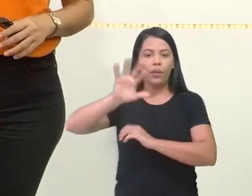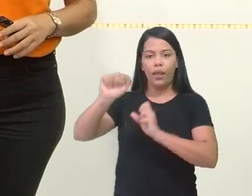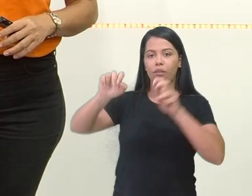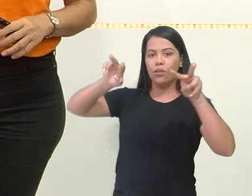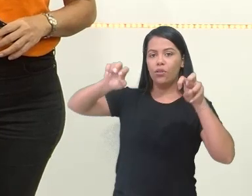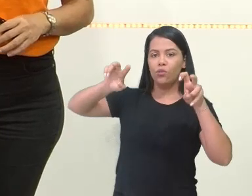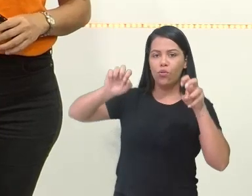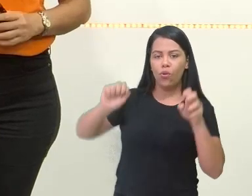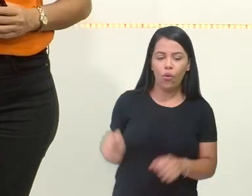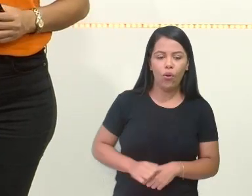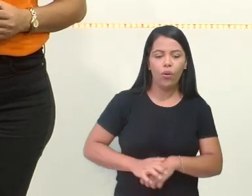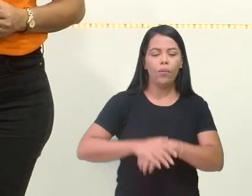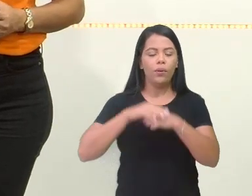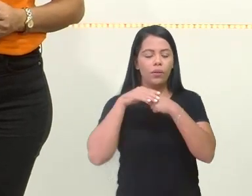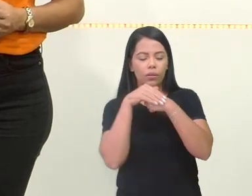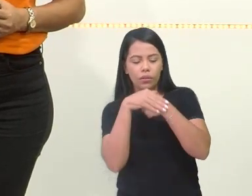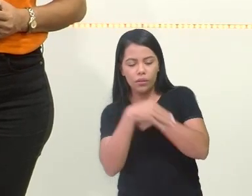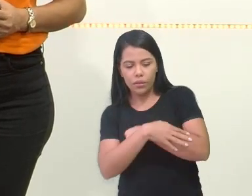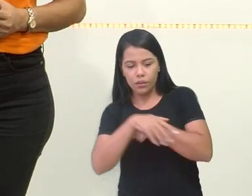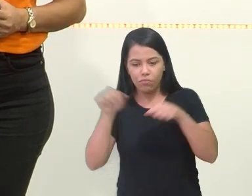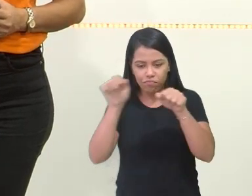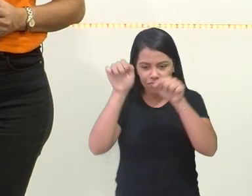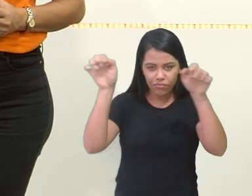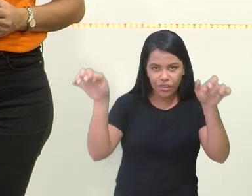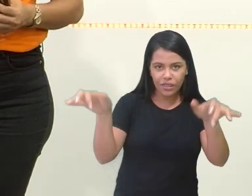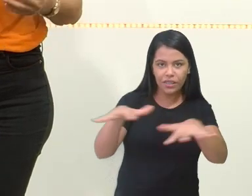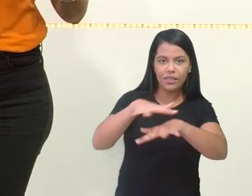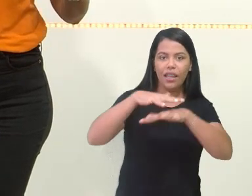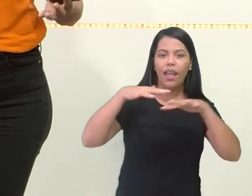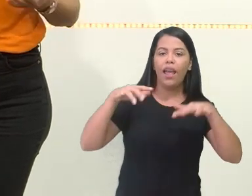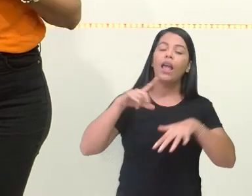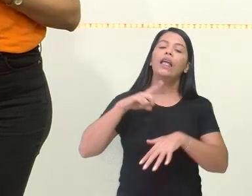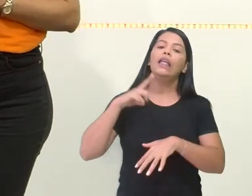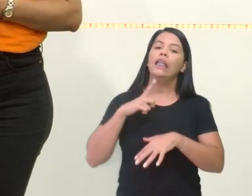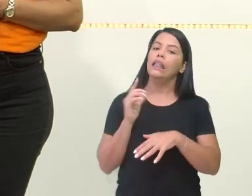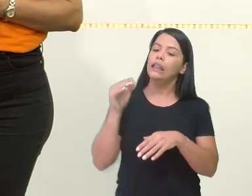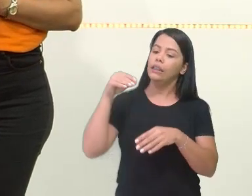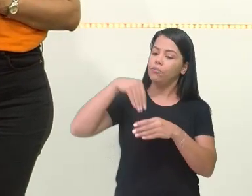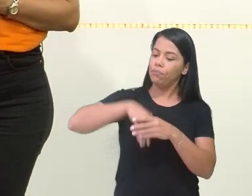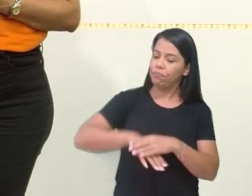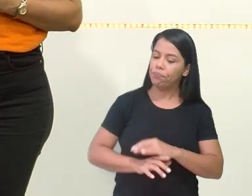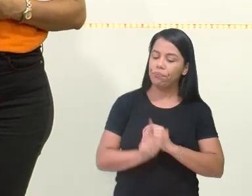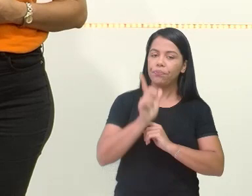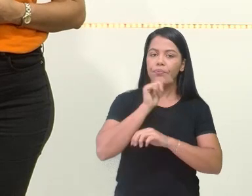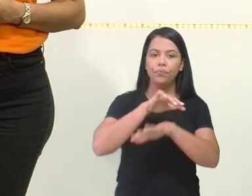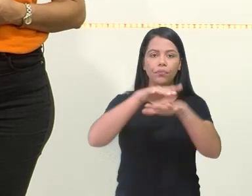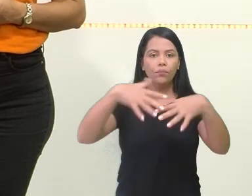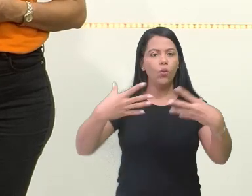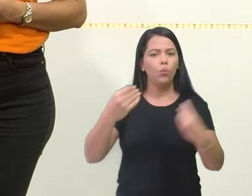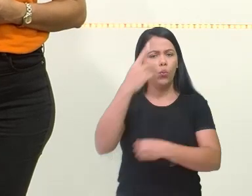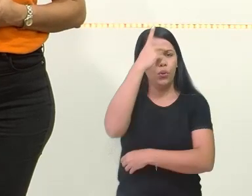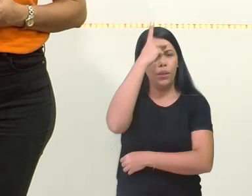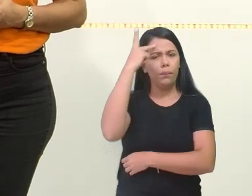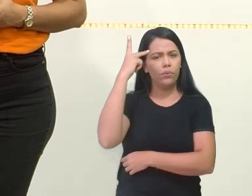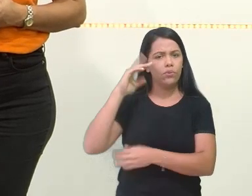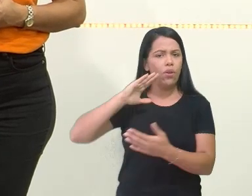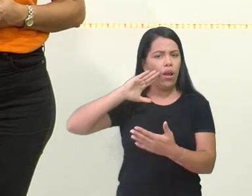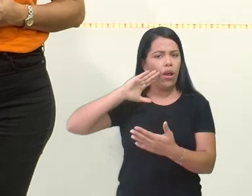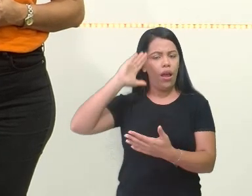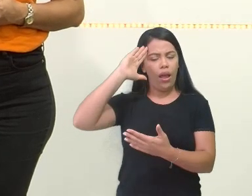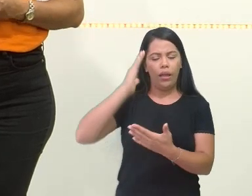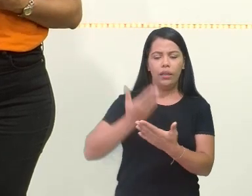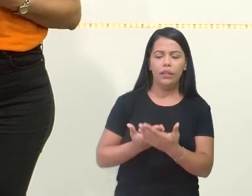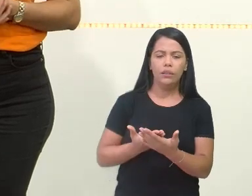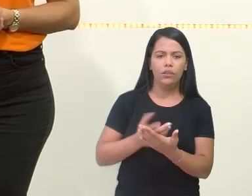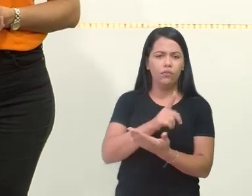no mar, que muitos pescadores acreditam, não é verdade? Sobre as sereias. Você acredita? Você acha que existe